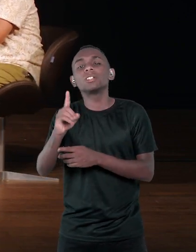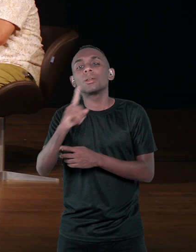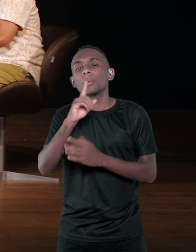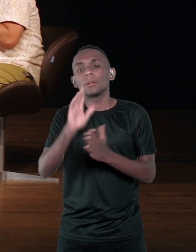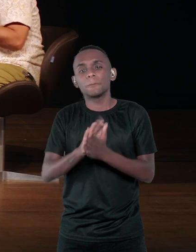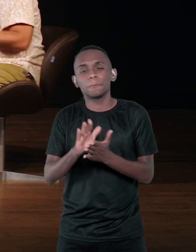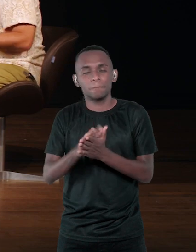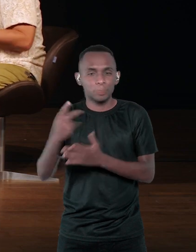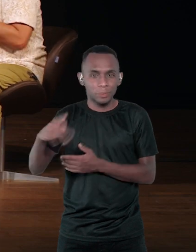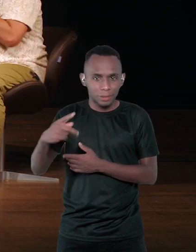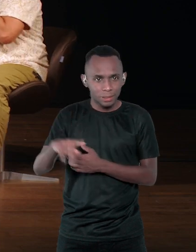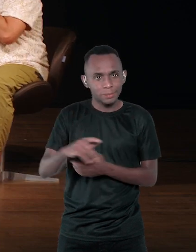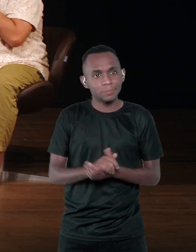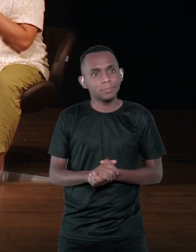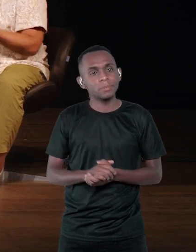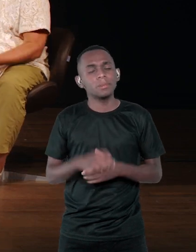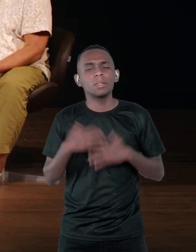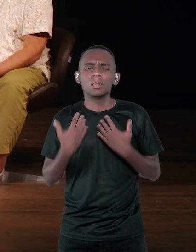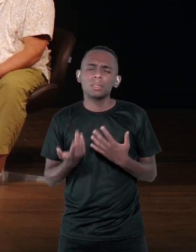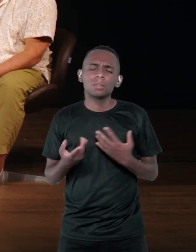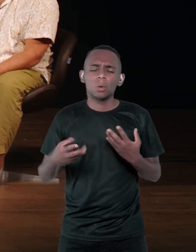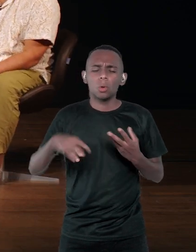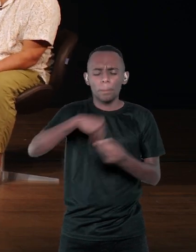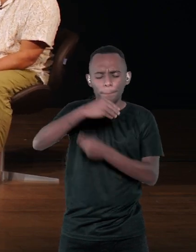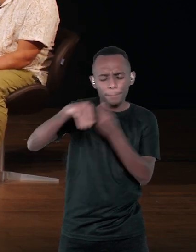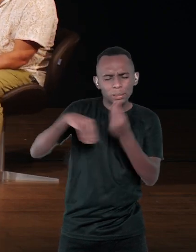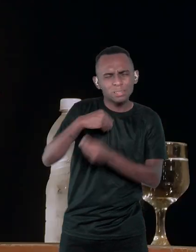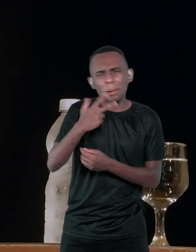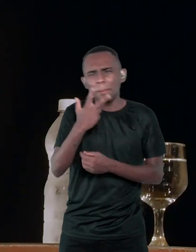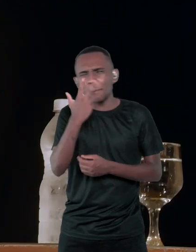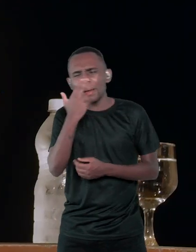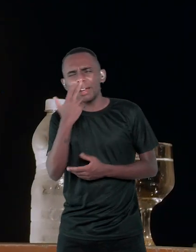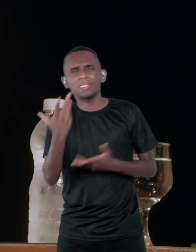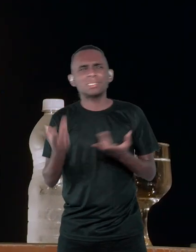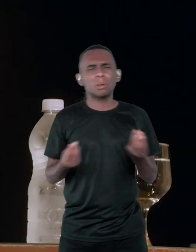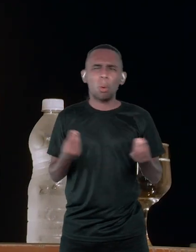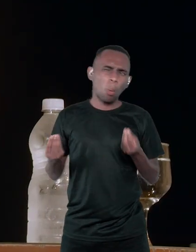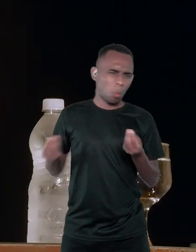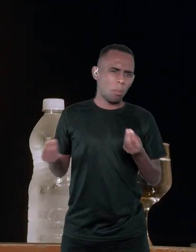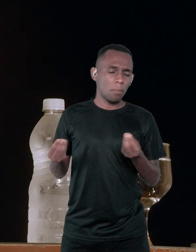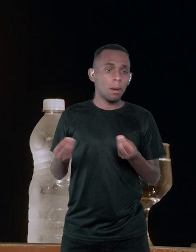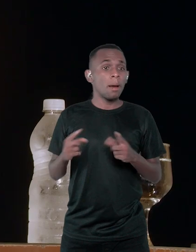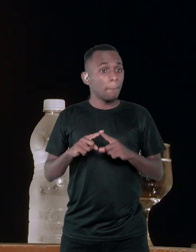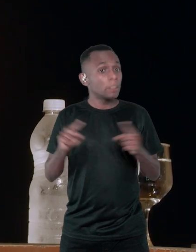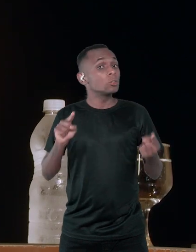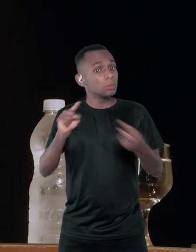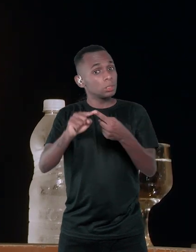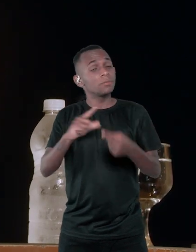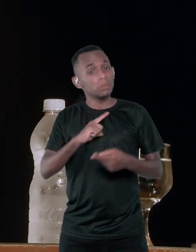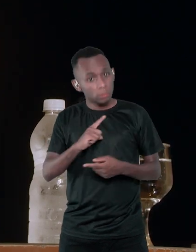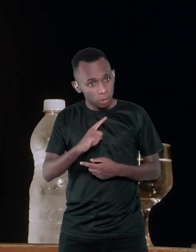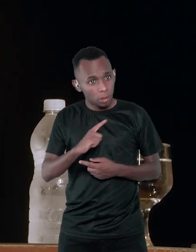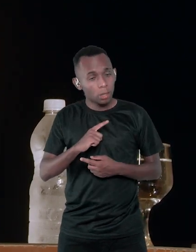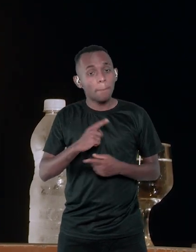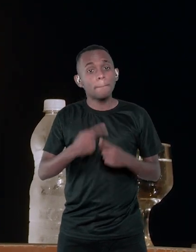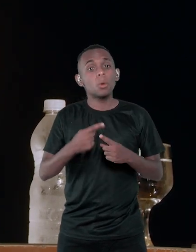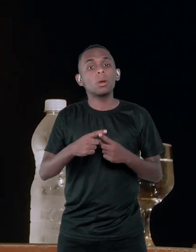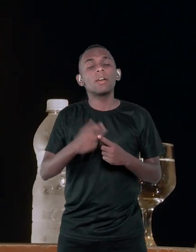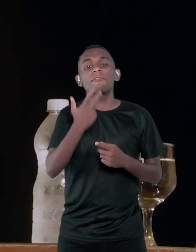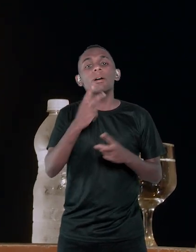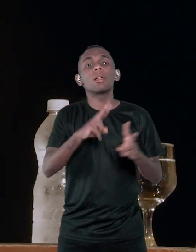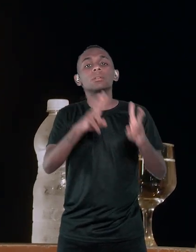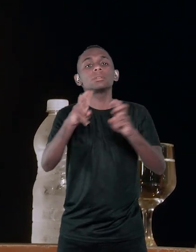essa mistura que pode parecer avulsa, mas não. Nós estamos falando aqui de consciência,